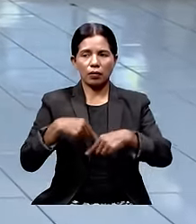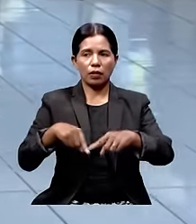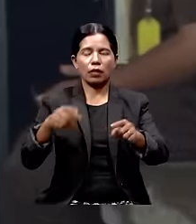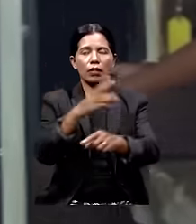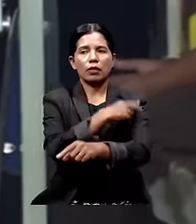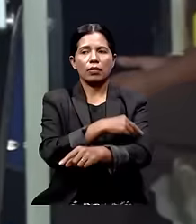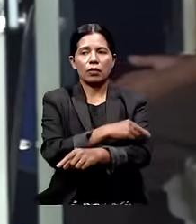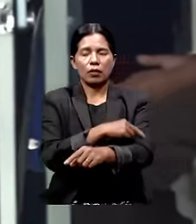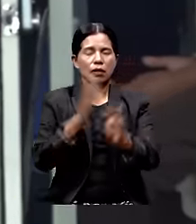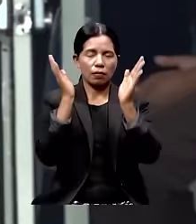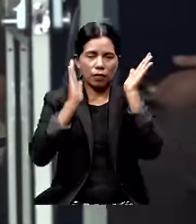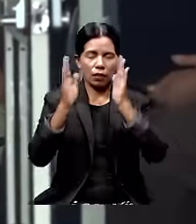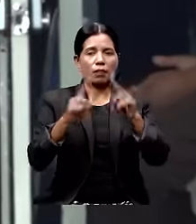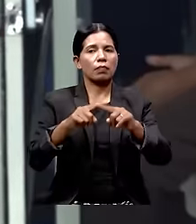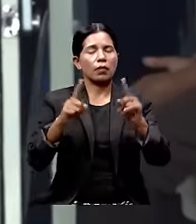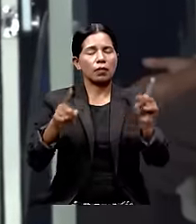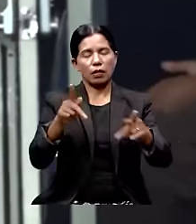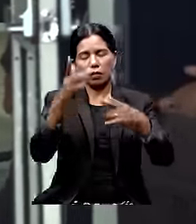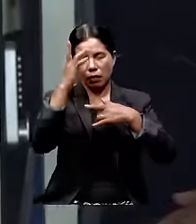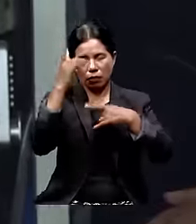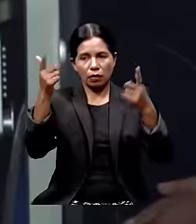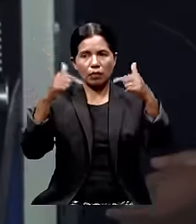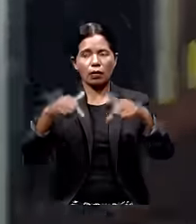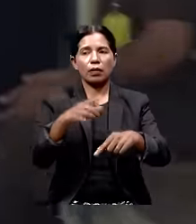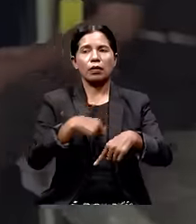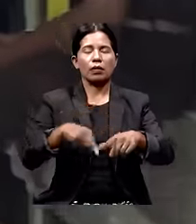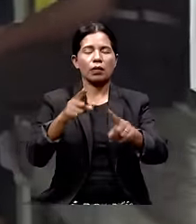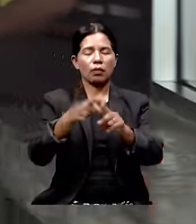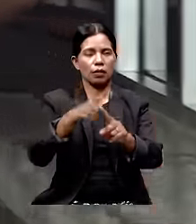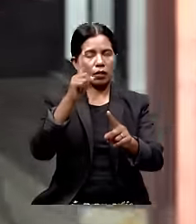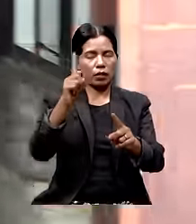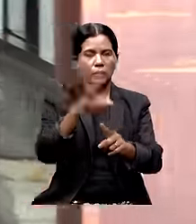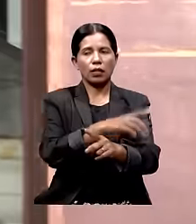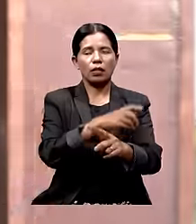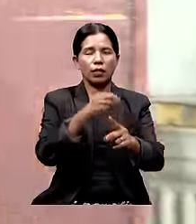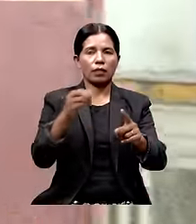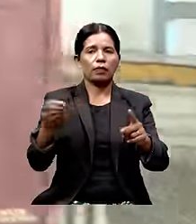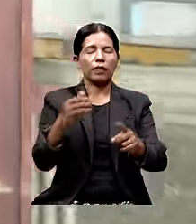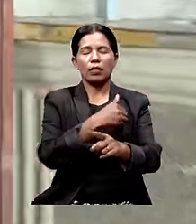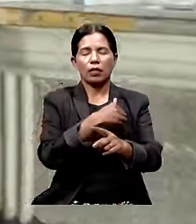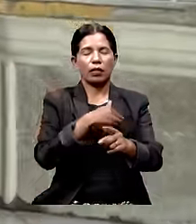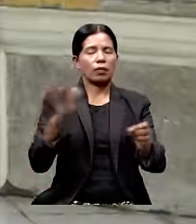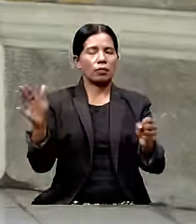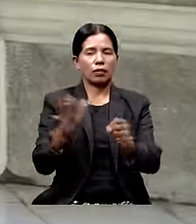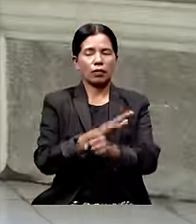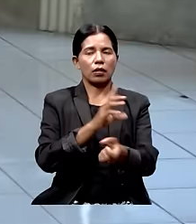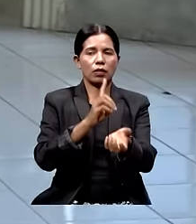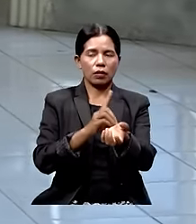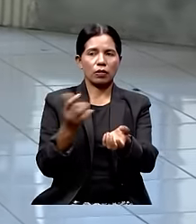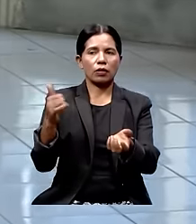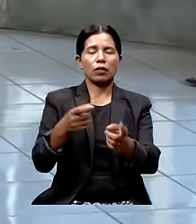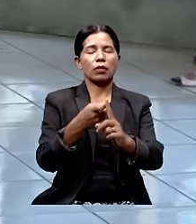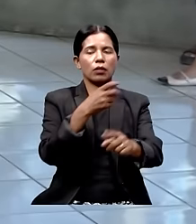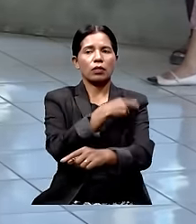e hospital Malásia mai be paciente foi malo tratamento fulanida no tratamento sira completo médico sira